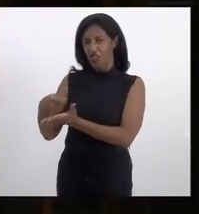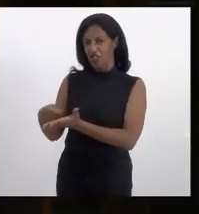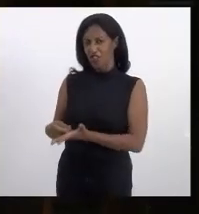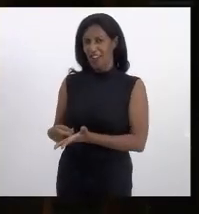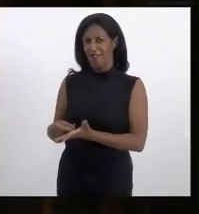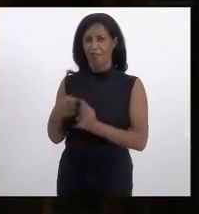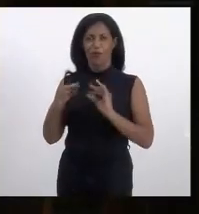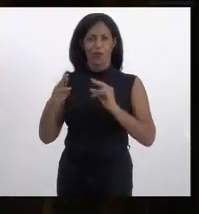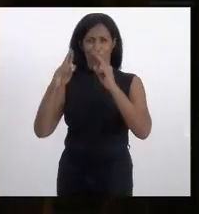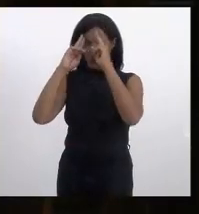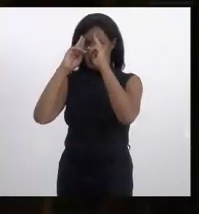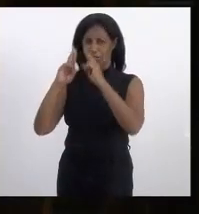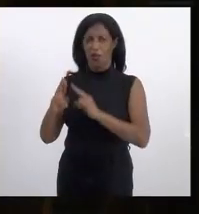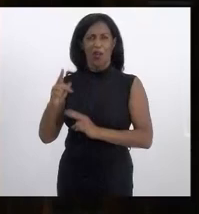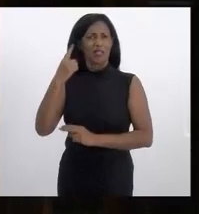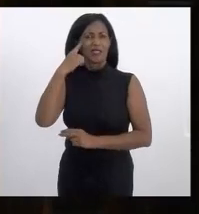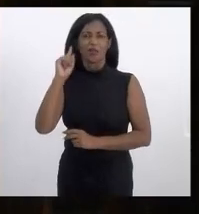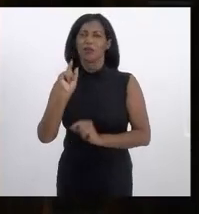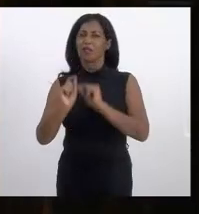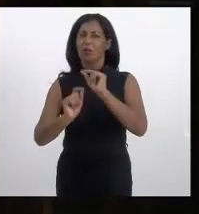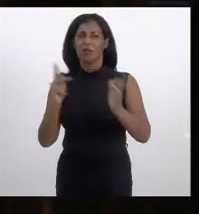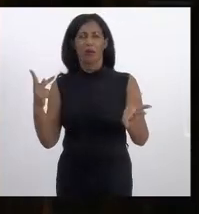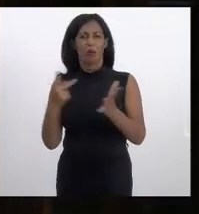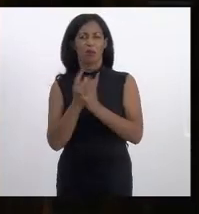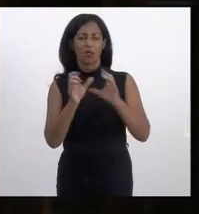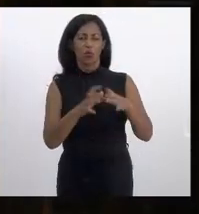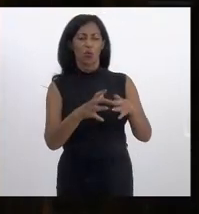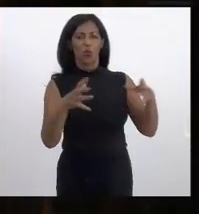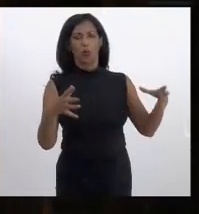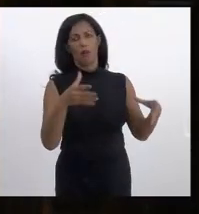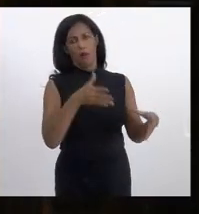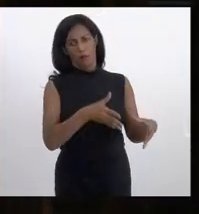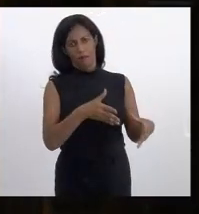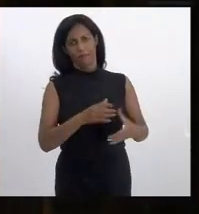respeito Essa minoria não sabe o que a maioria tá passando